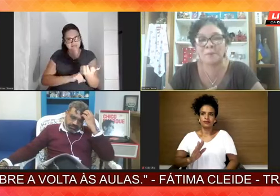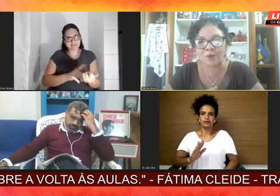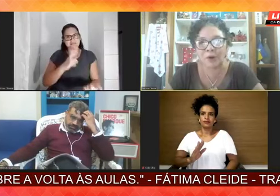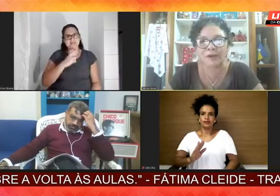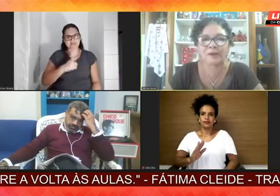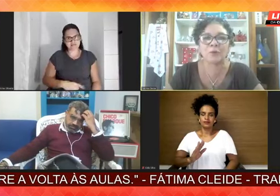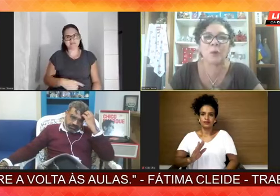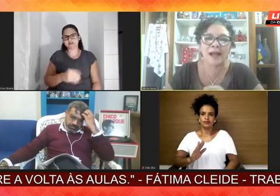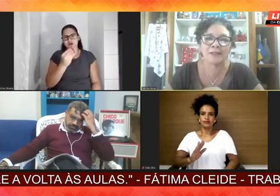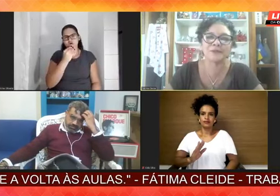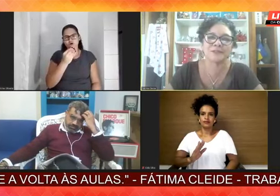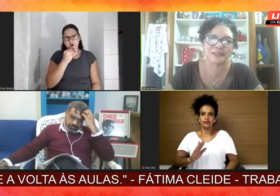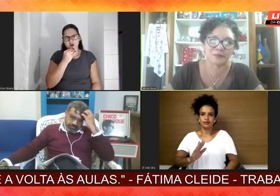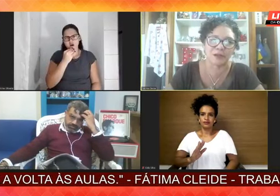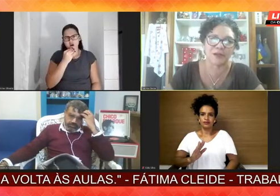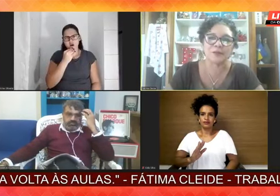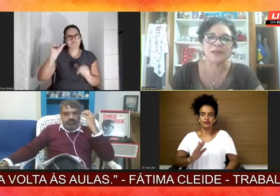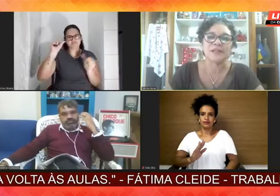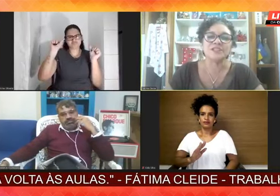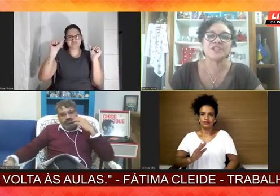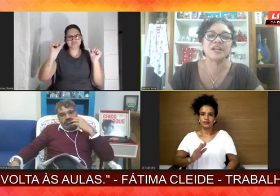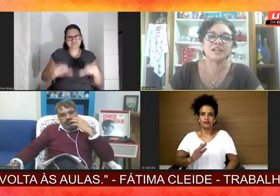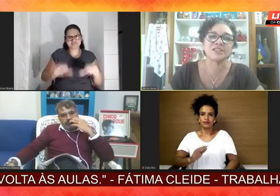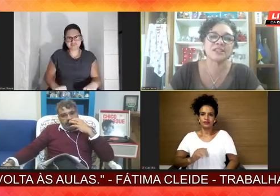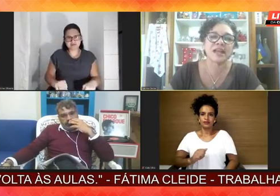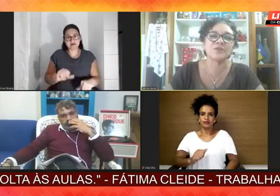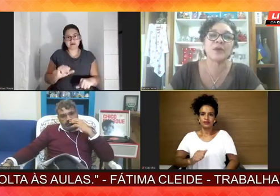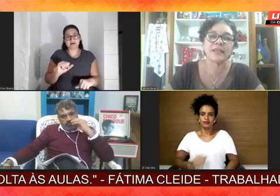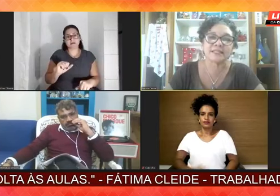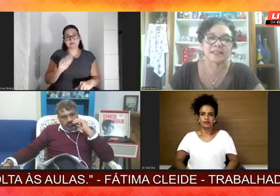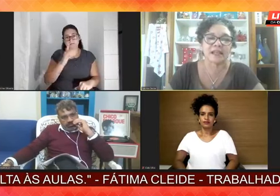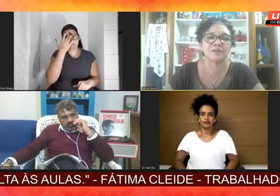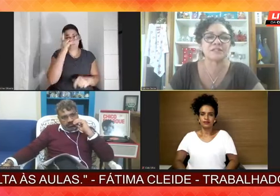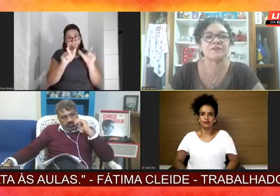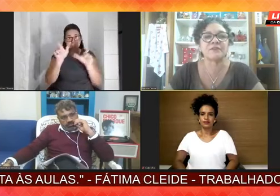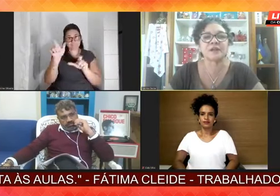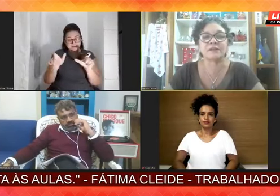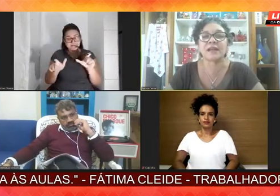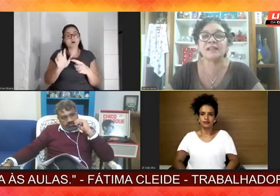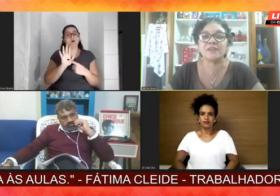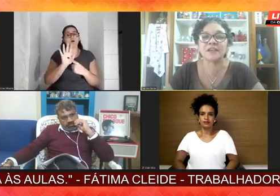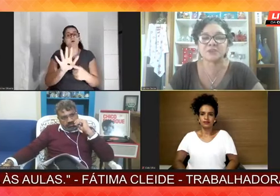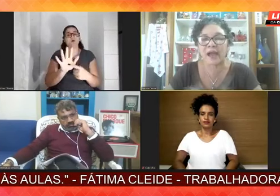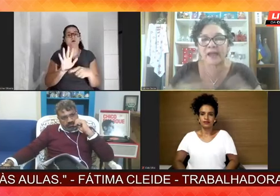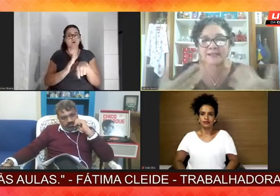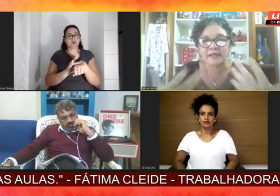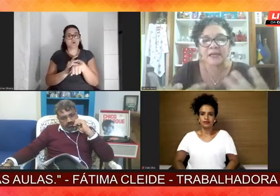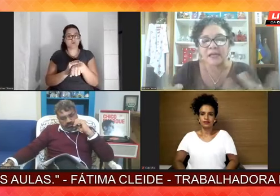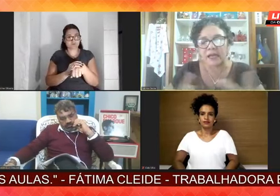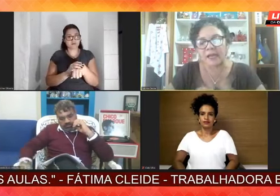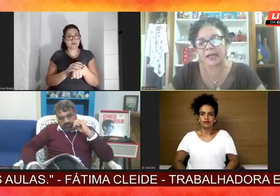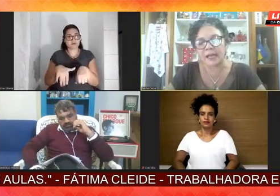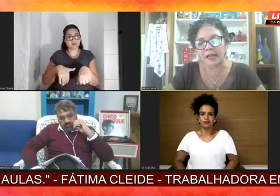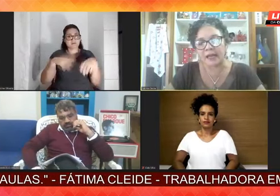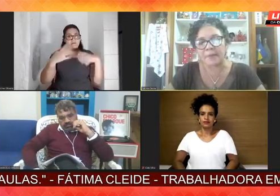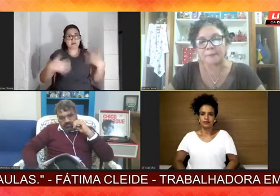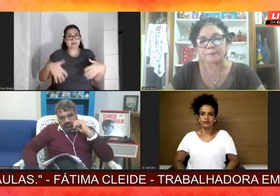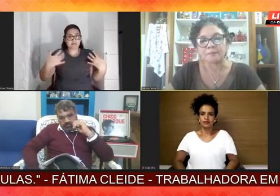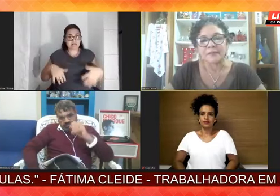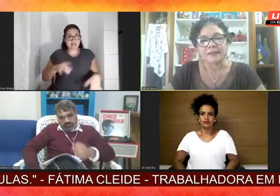só piora o quadro do ser humano diante da doença, né? Você vai ficando cada vez mais